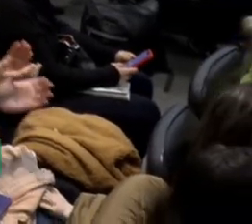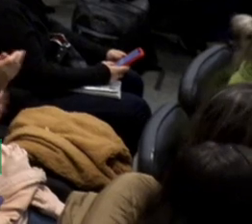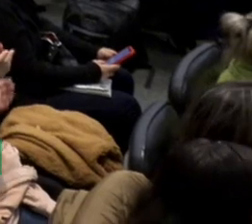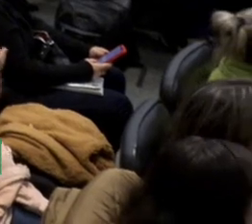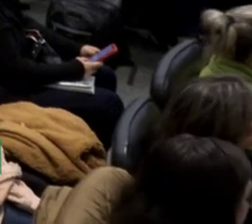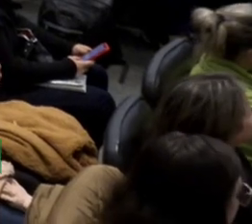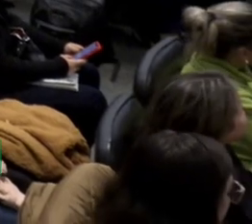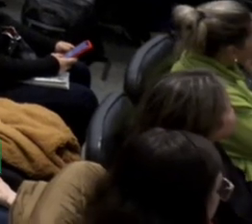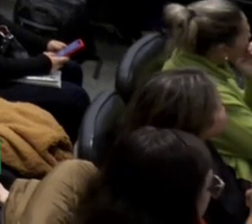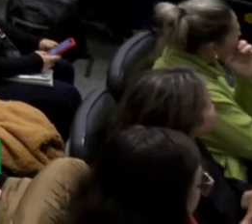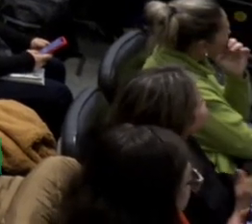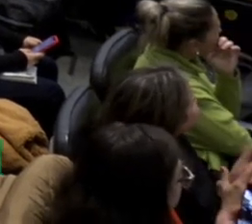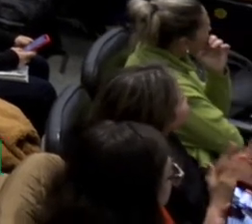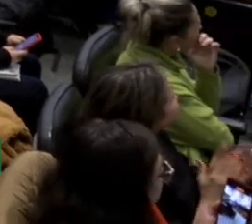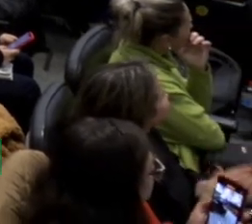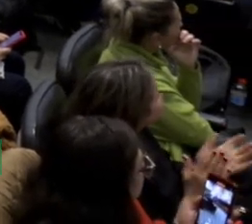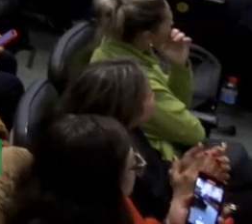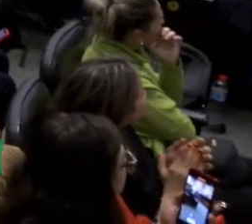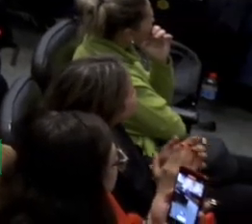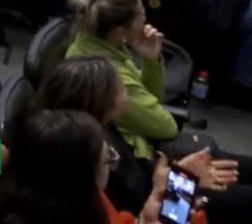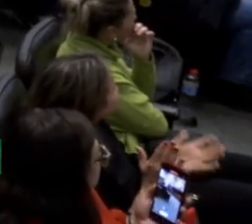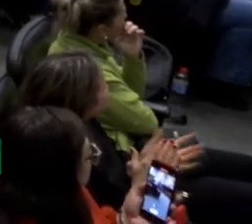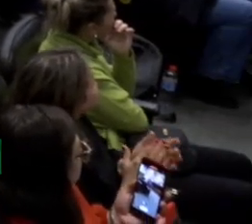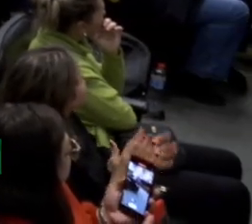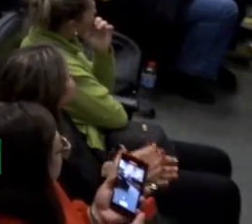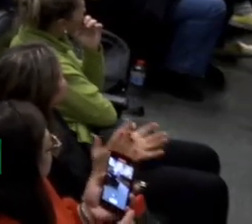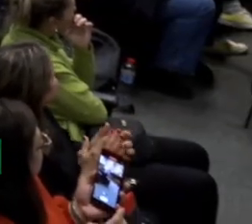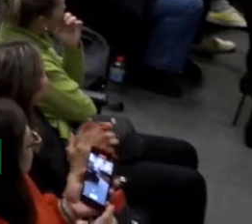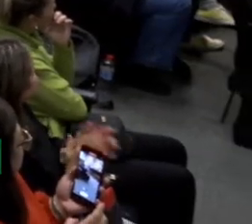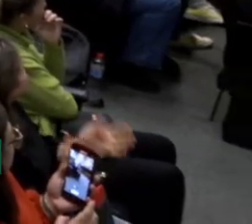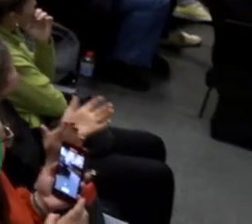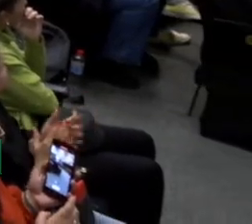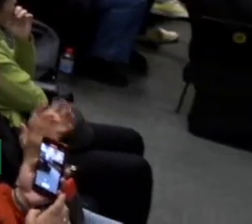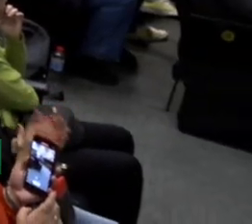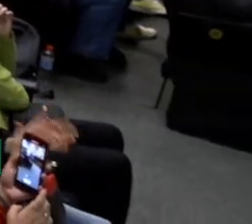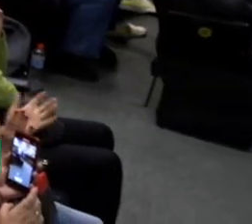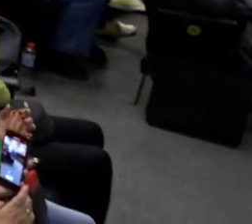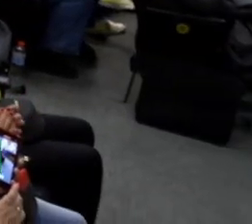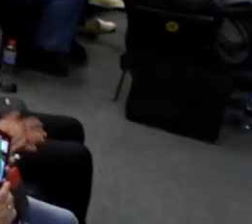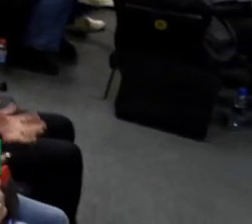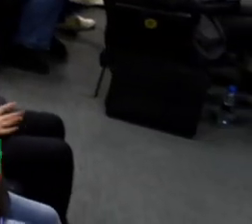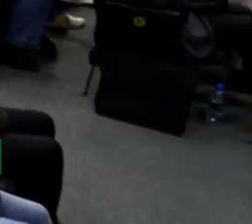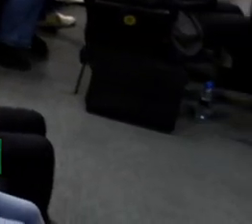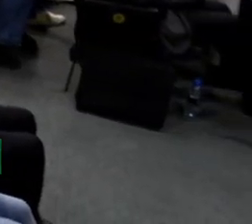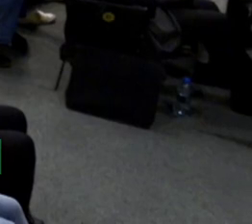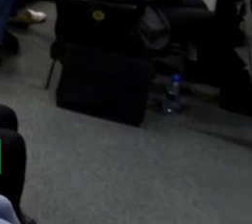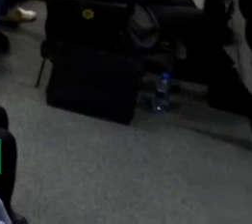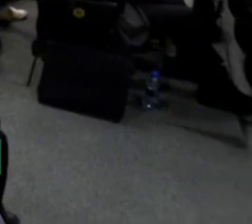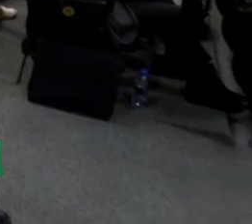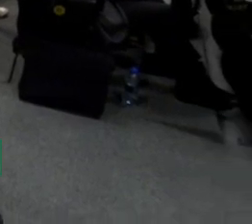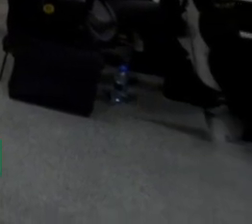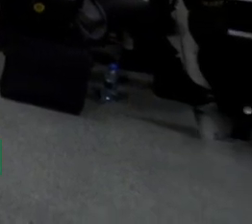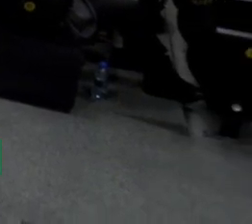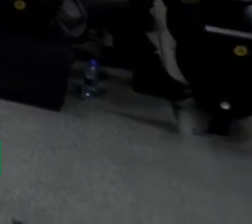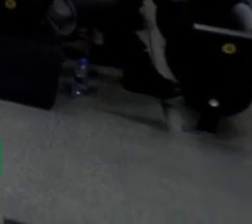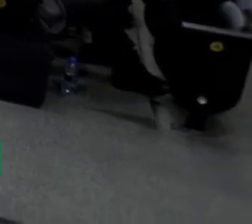pintadinho. A maré vai, a maré vem. Dança espalhafatosa.